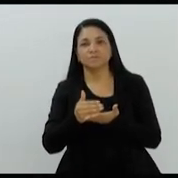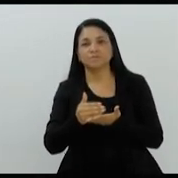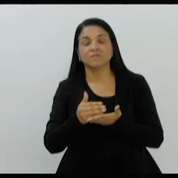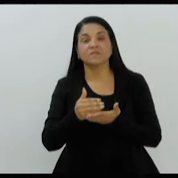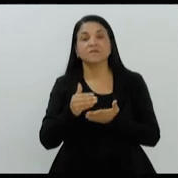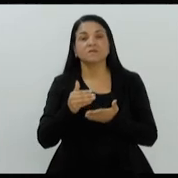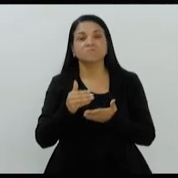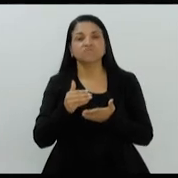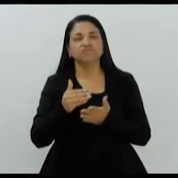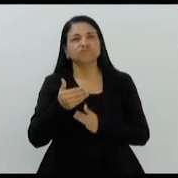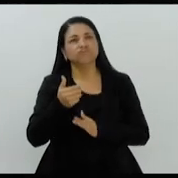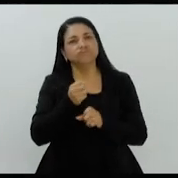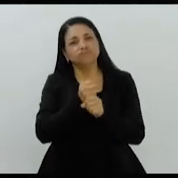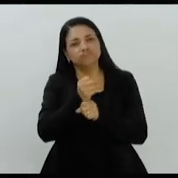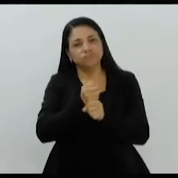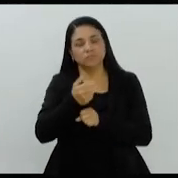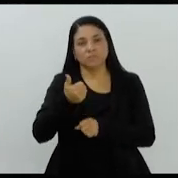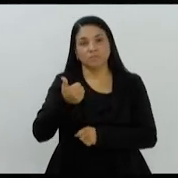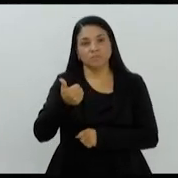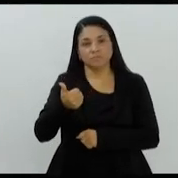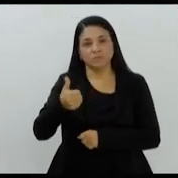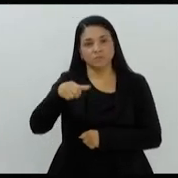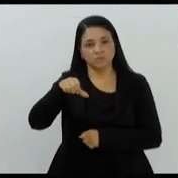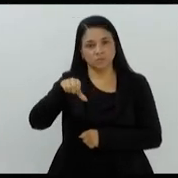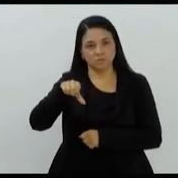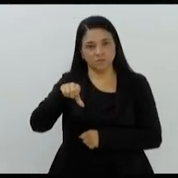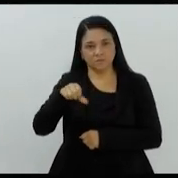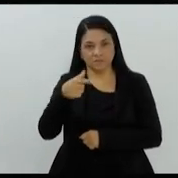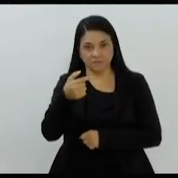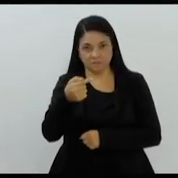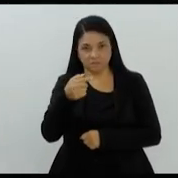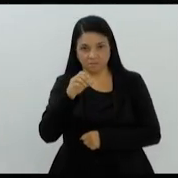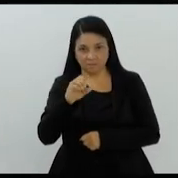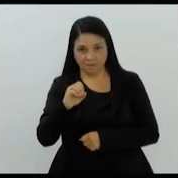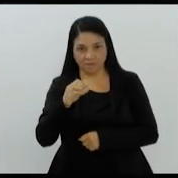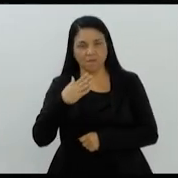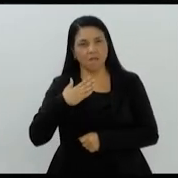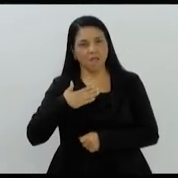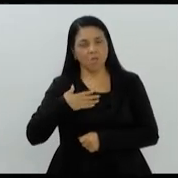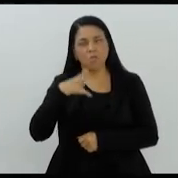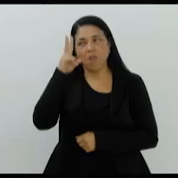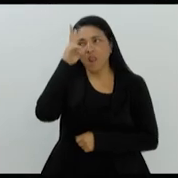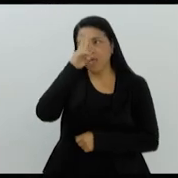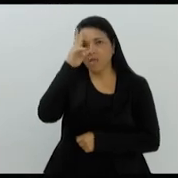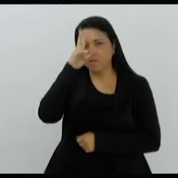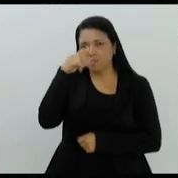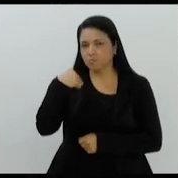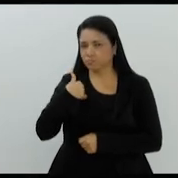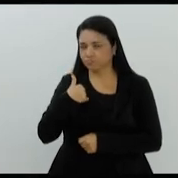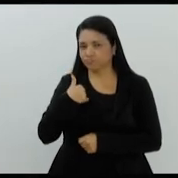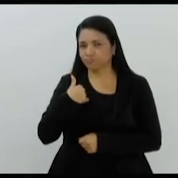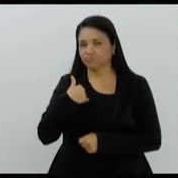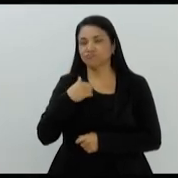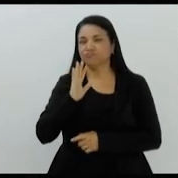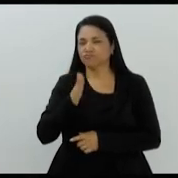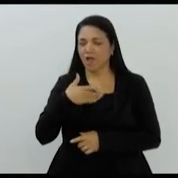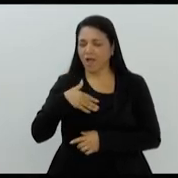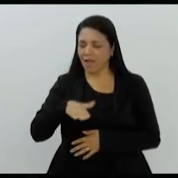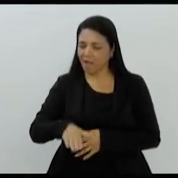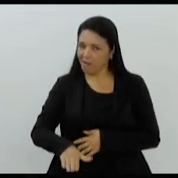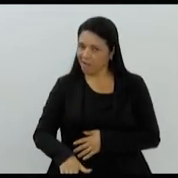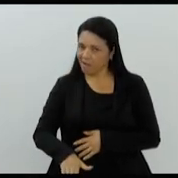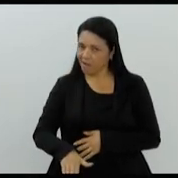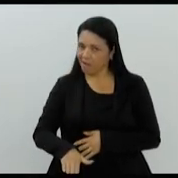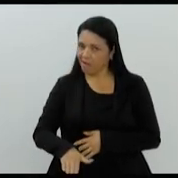a partir do ano de 1970. E na minha memória, eis que também já fui menino um